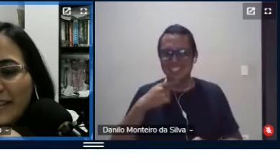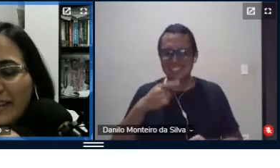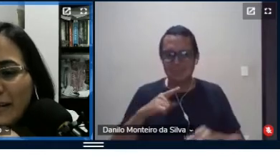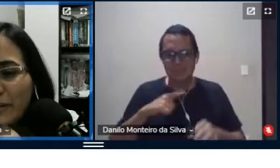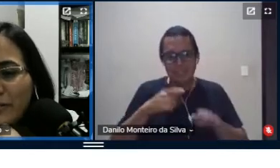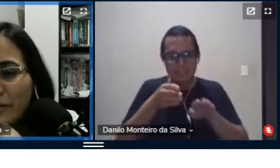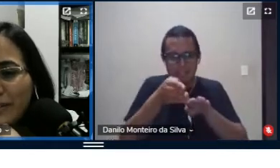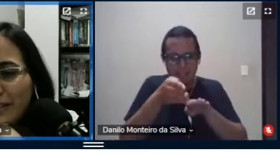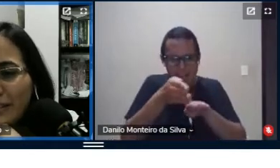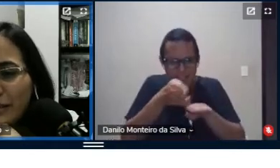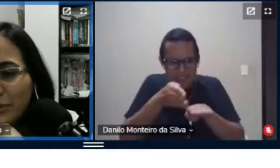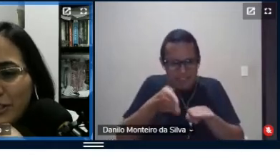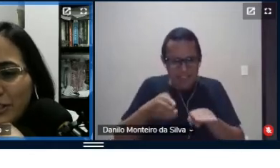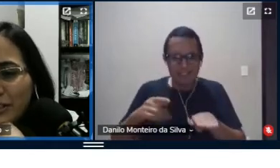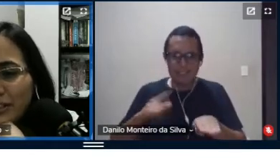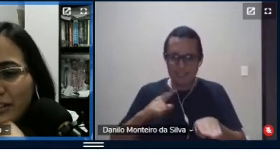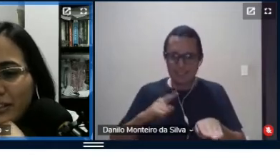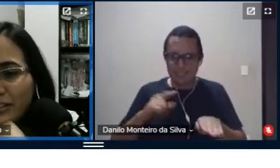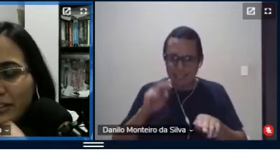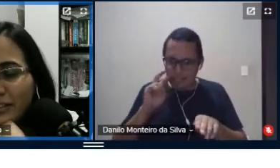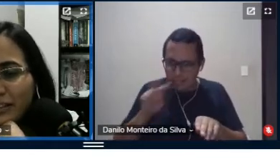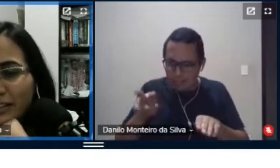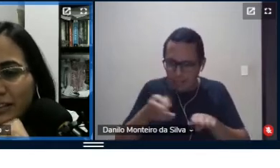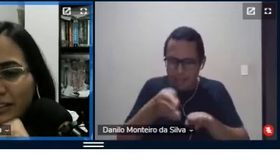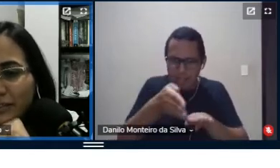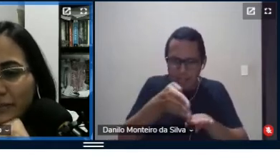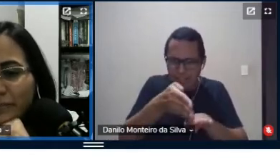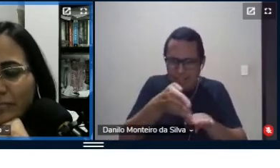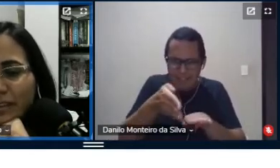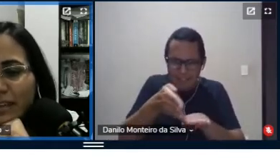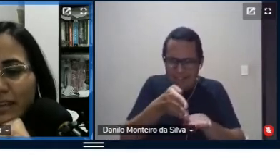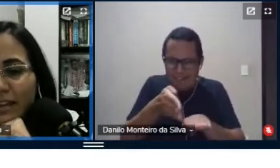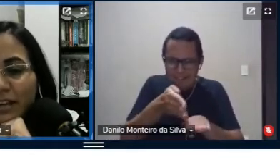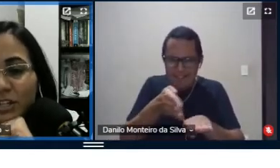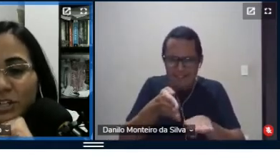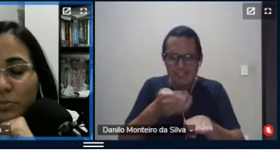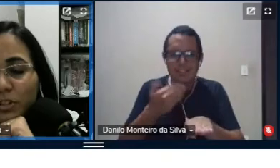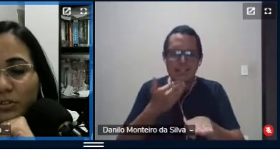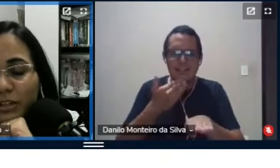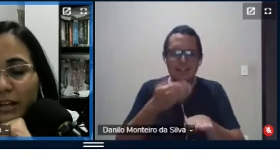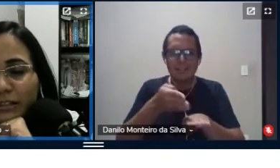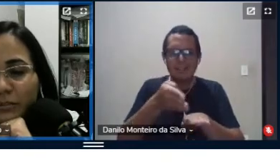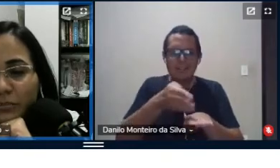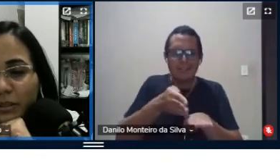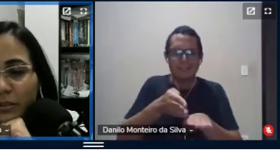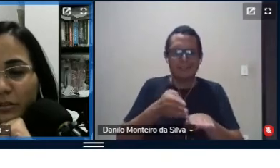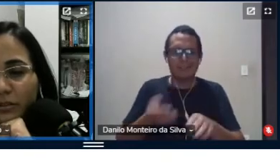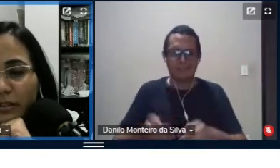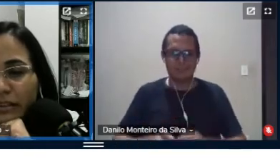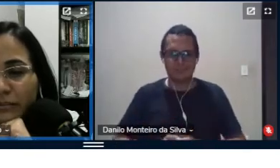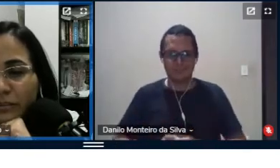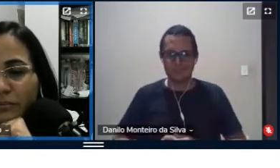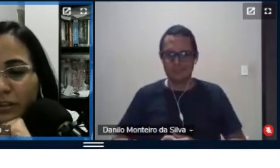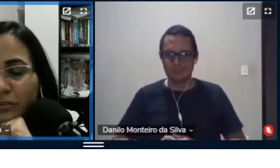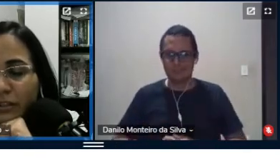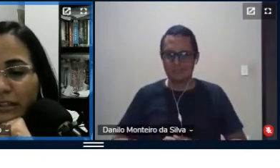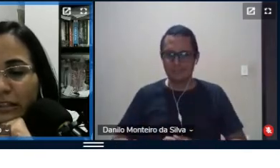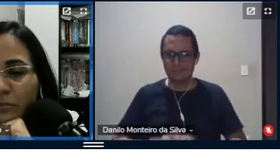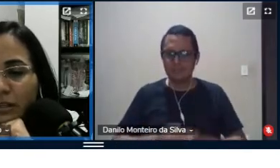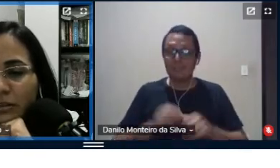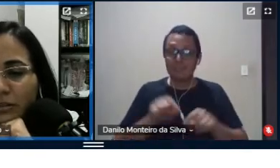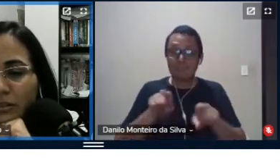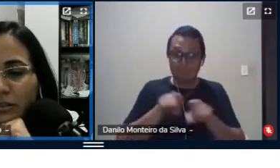Mas aqui, ó, dá pra ver uma trinca bonita aqui, ó, externa. A gente pode olhar também, ó, foi